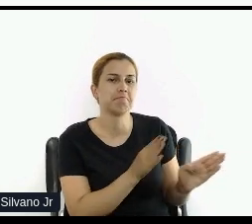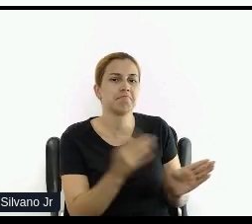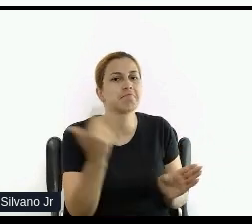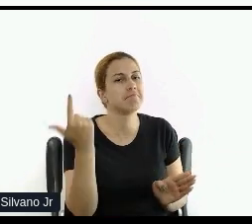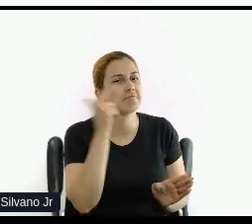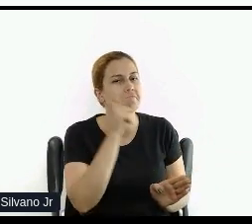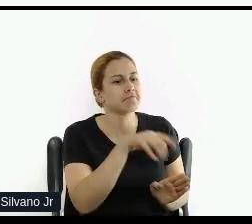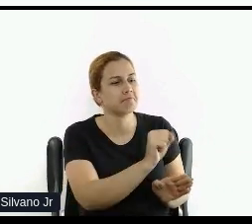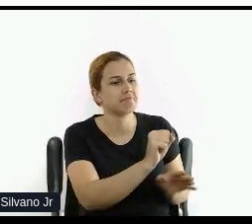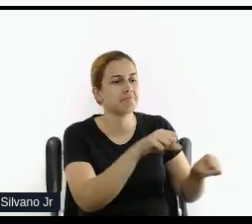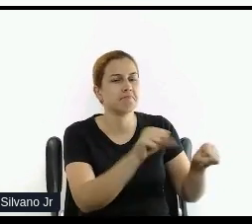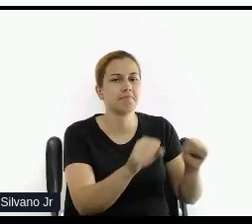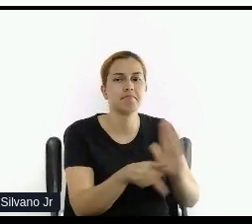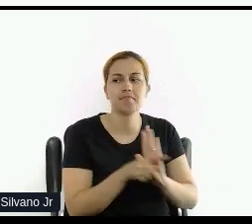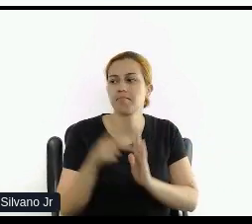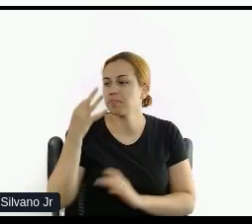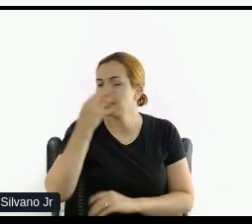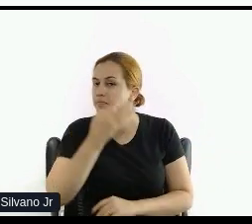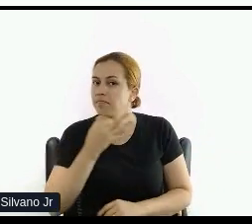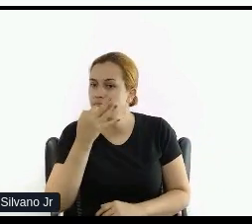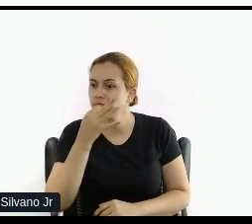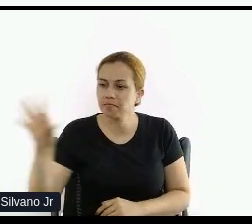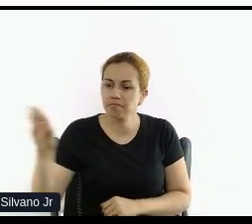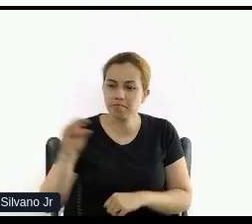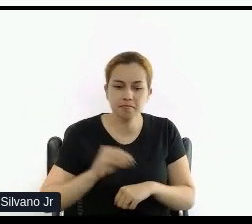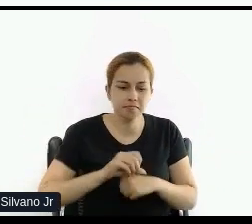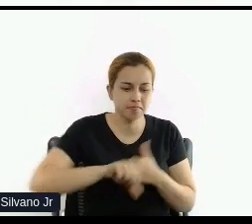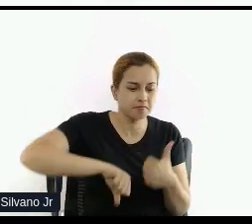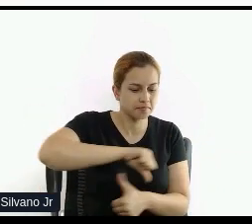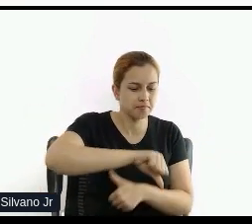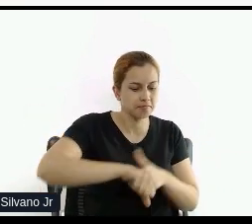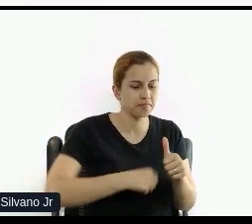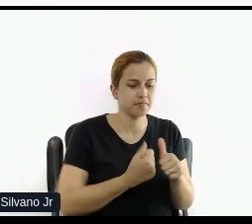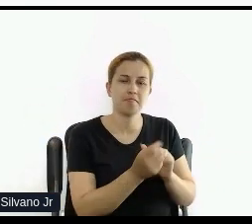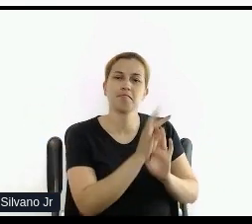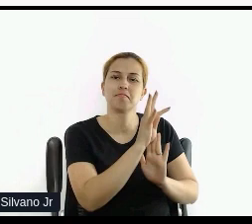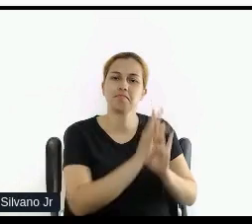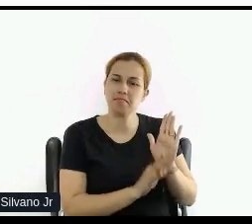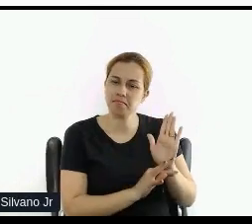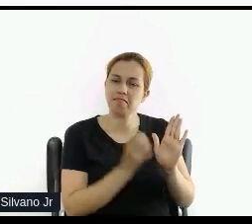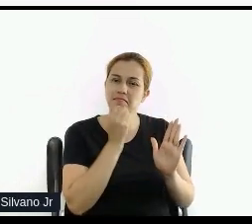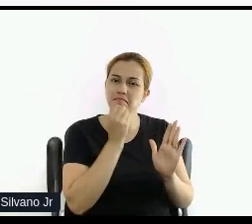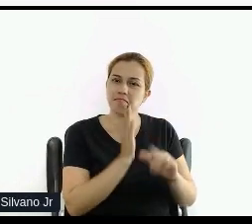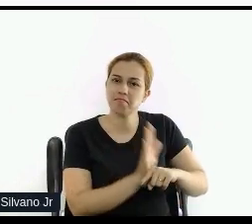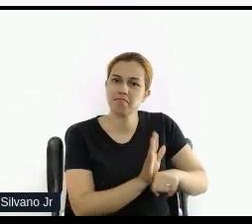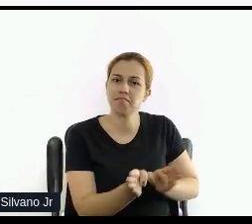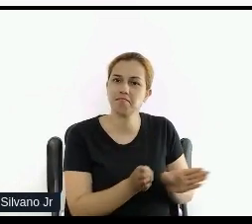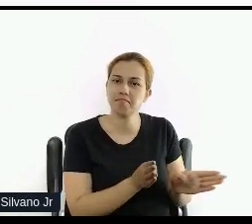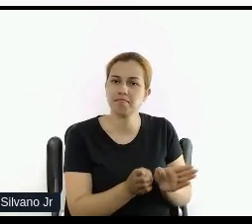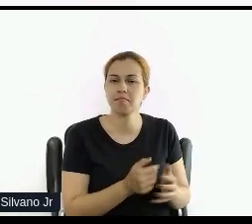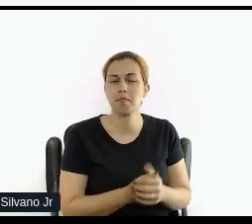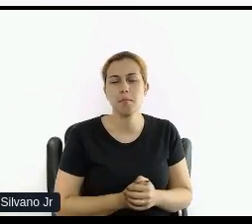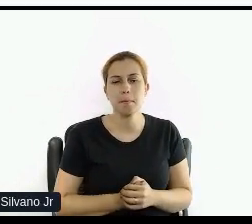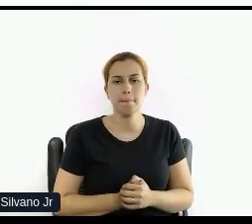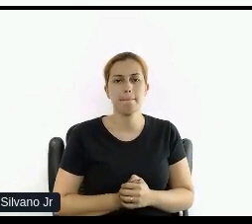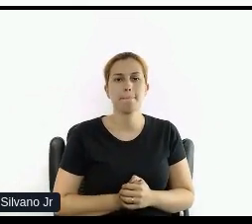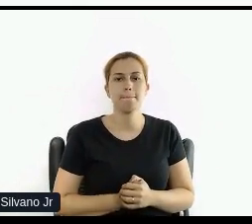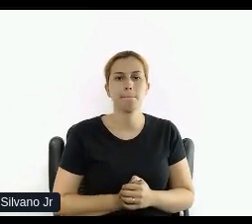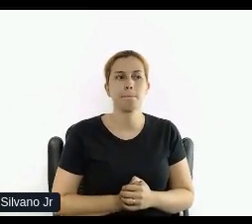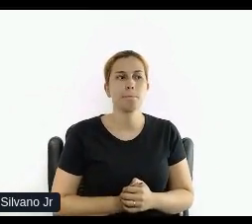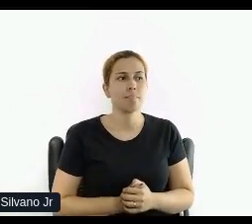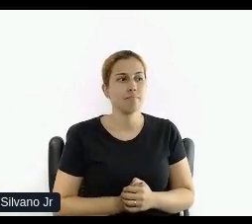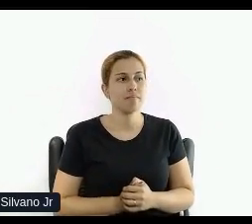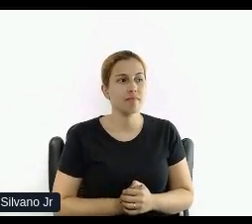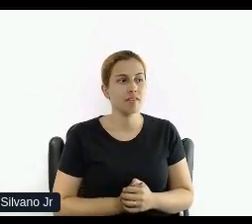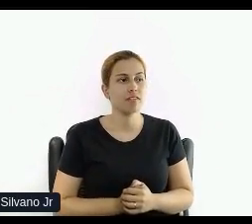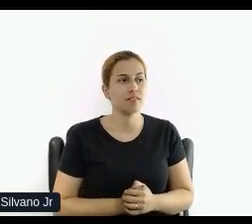arquivo de áudio e a gente consegue estar extraindo aí essa parte textual dele, combinado? E isso são